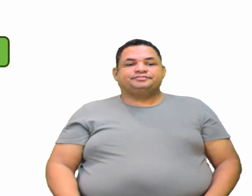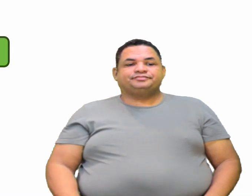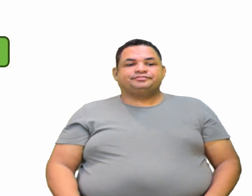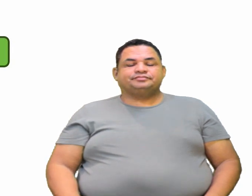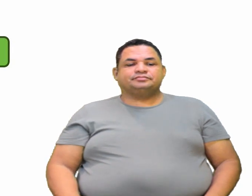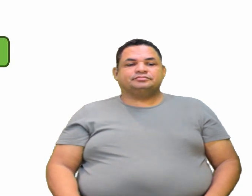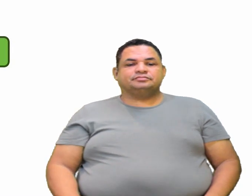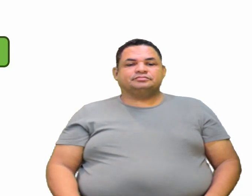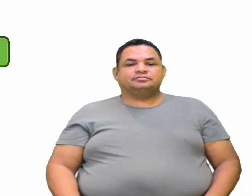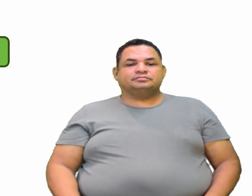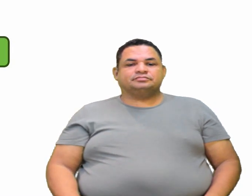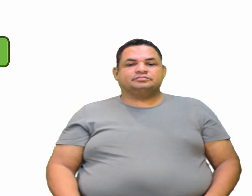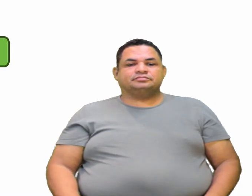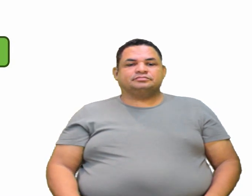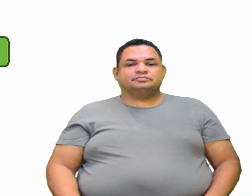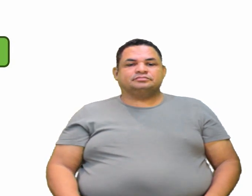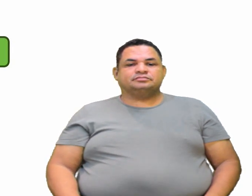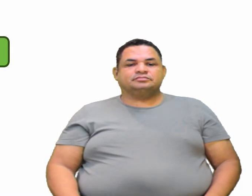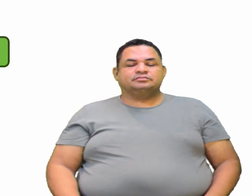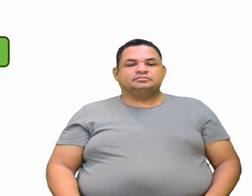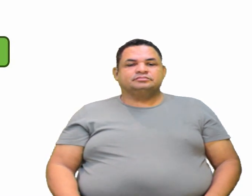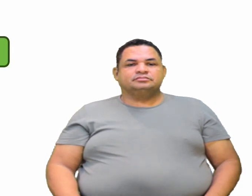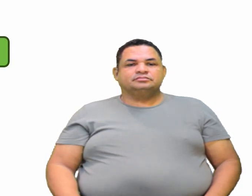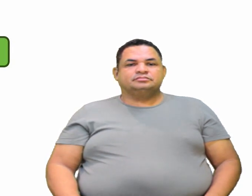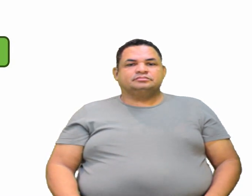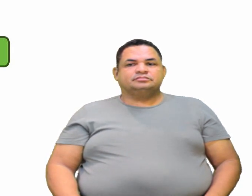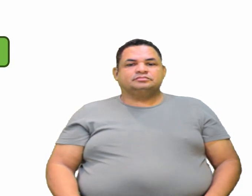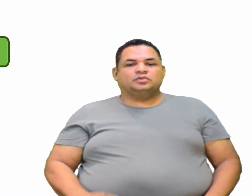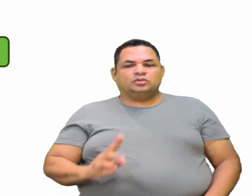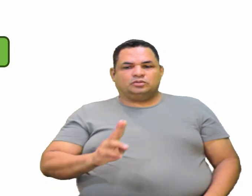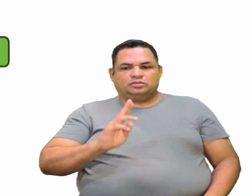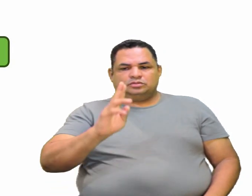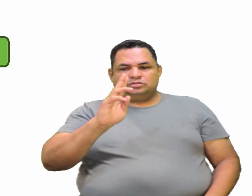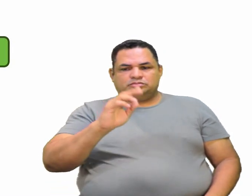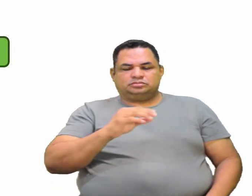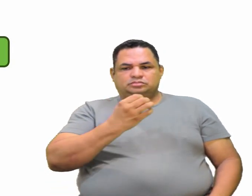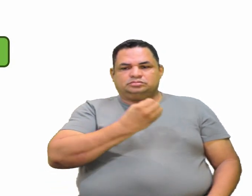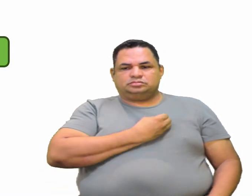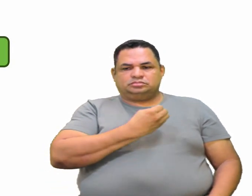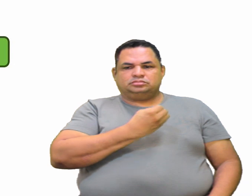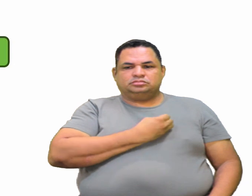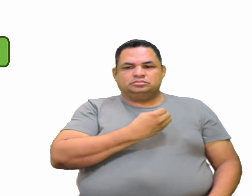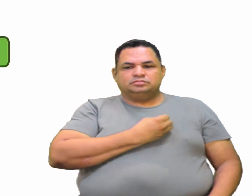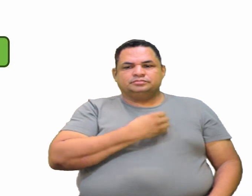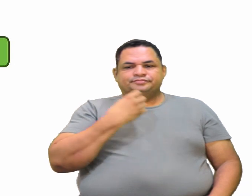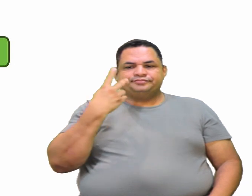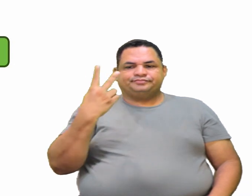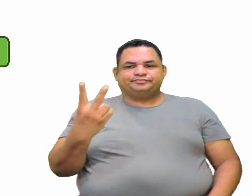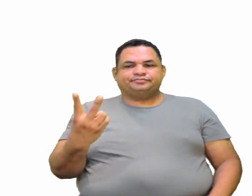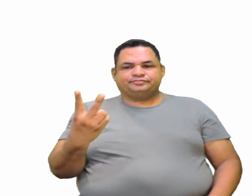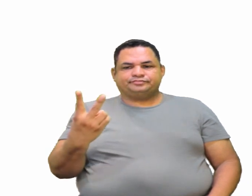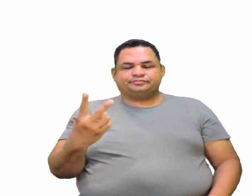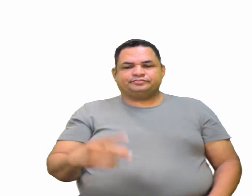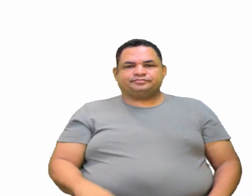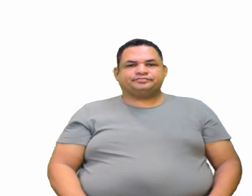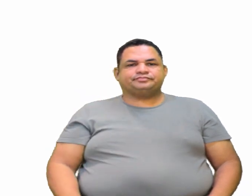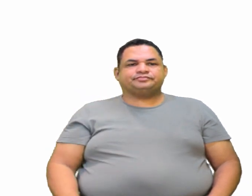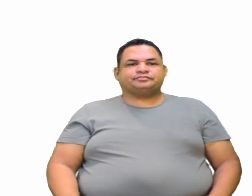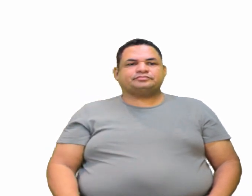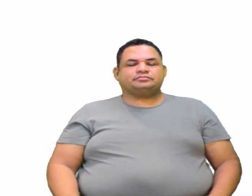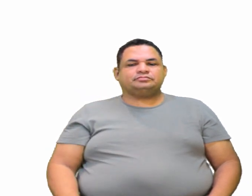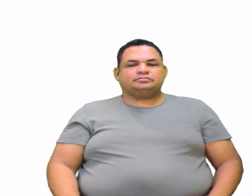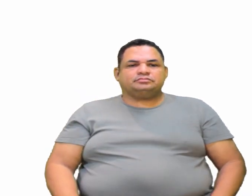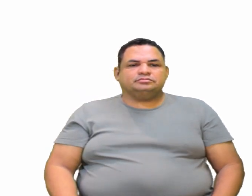mais bonitinho, professora, eu vou marcar aqui. Podemos prosseguir agora com a questão de número 2. Vamos fazer